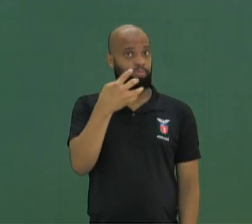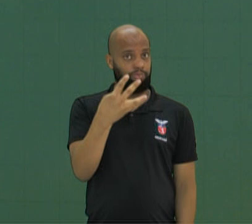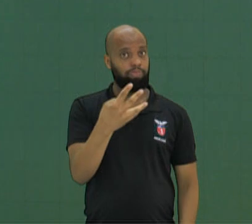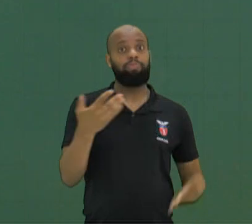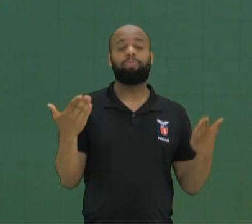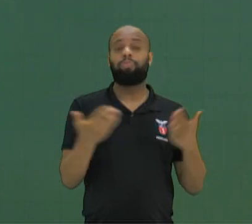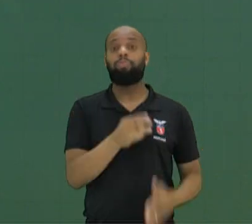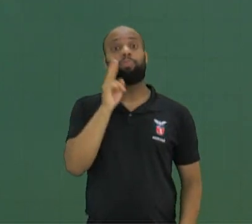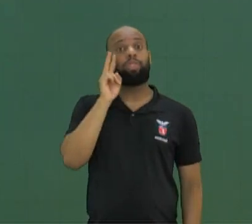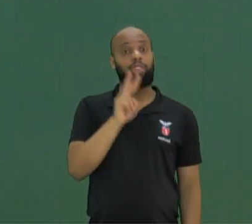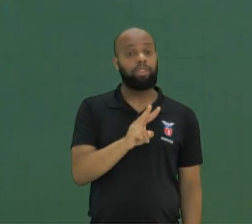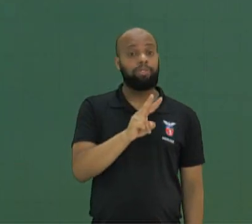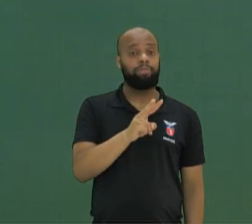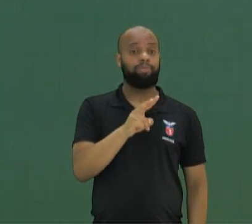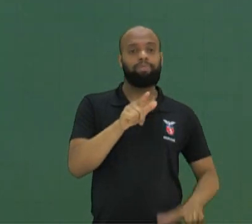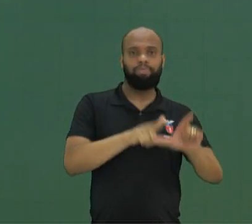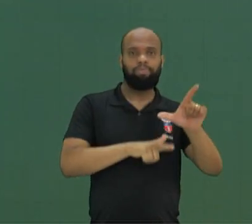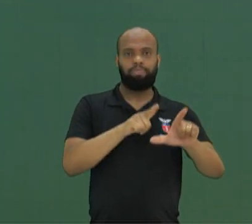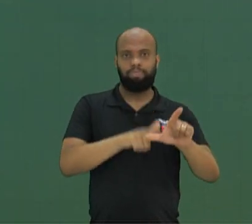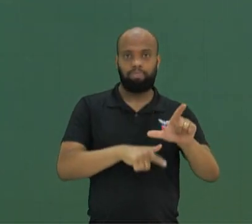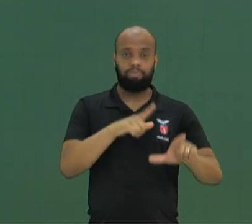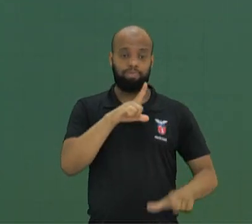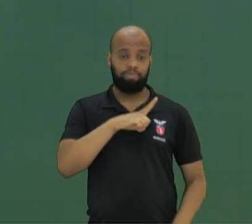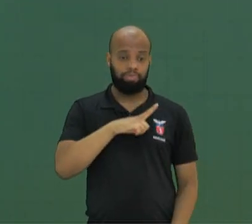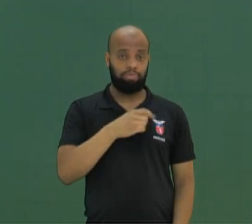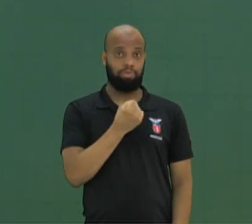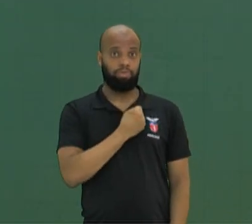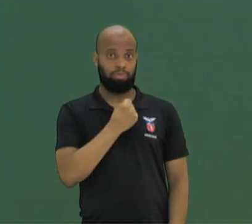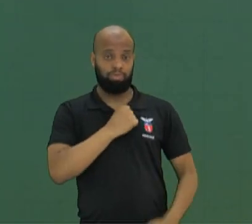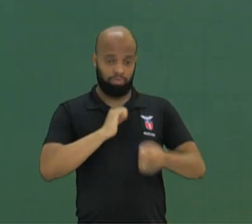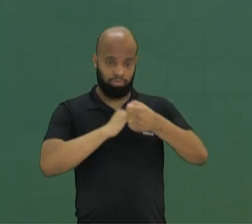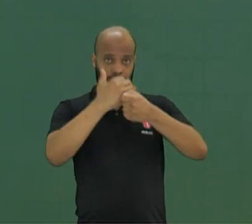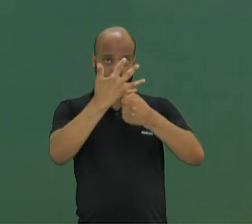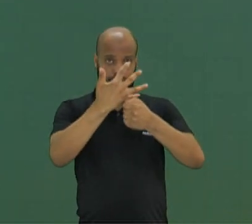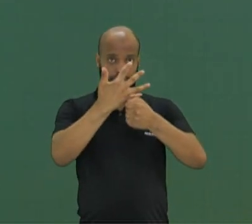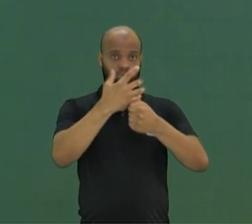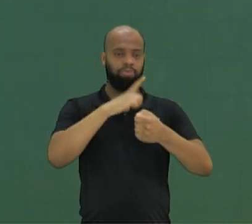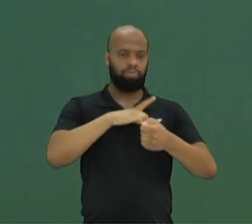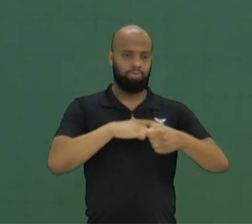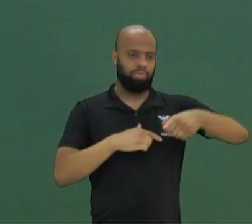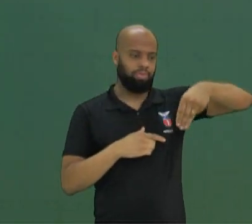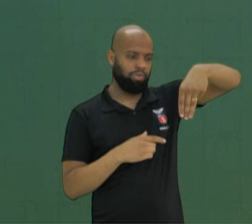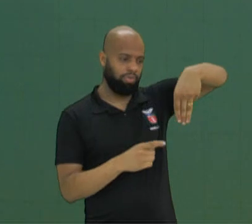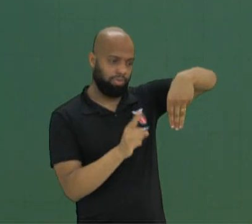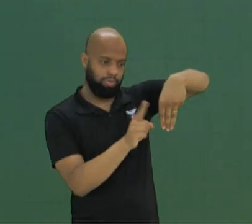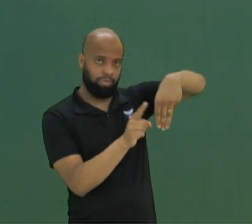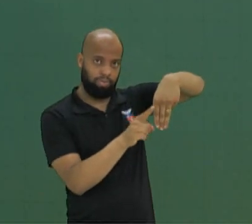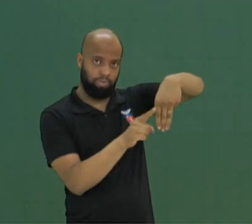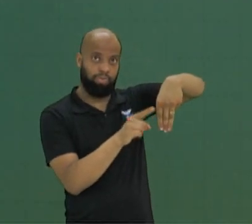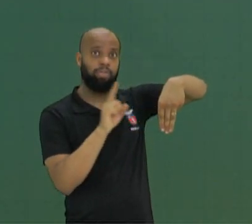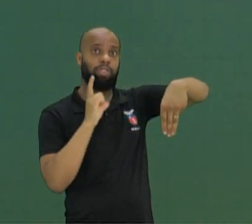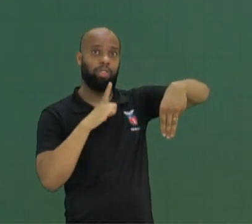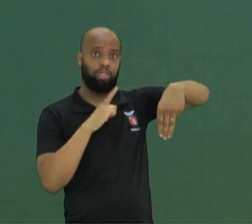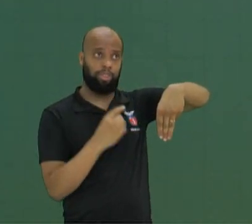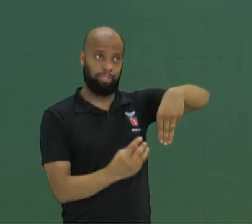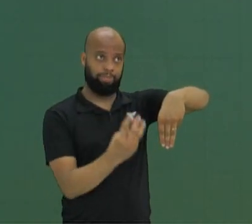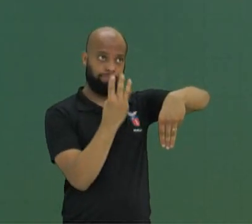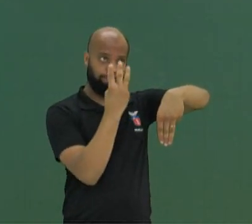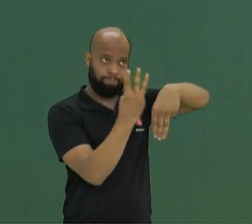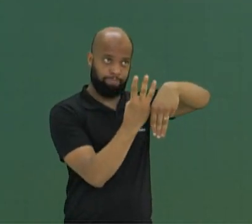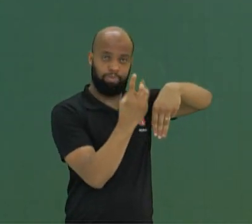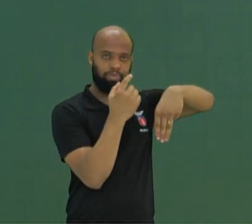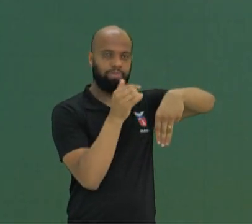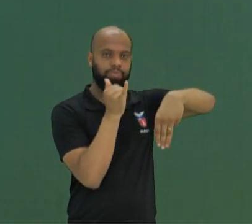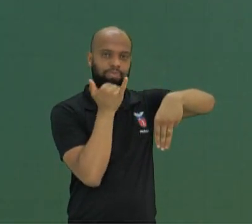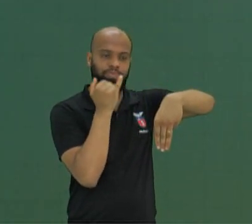Agora, eu vou somar os expoentes nas letras iguais. Então a primeira letra que aparece é o M. O M tem 1